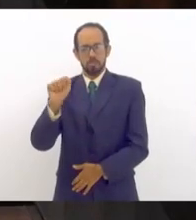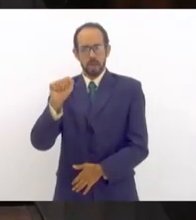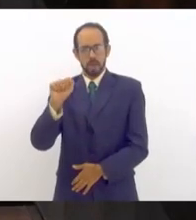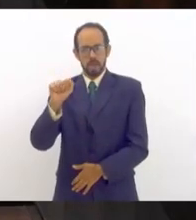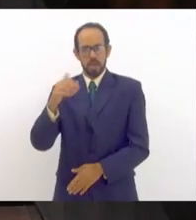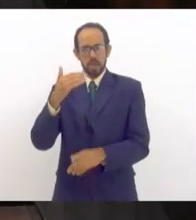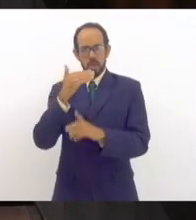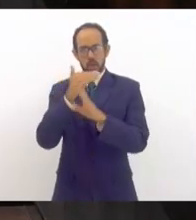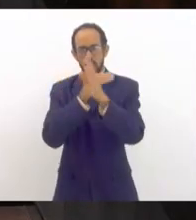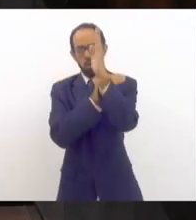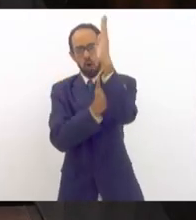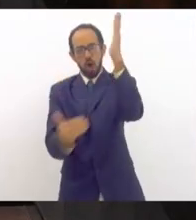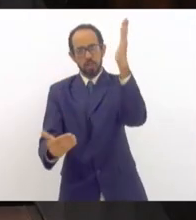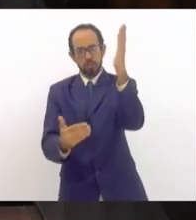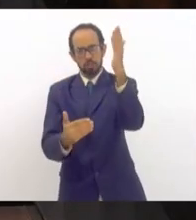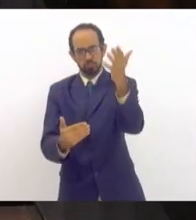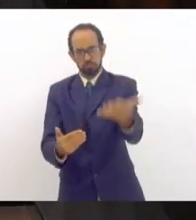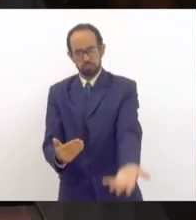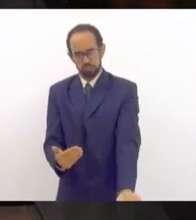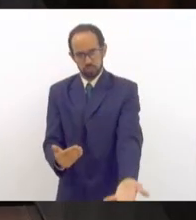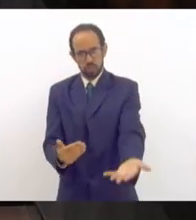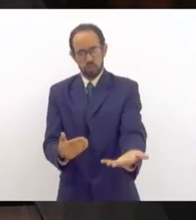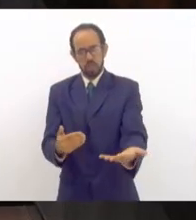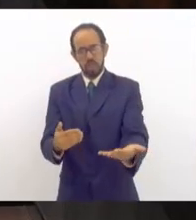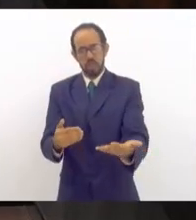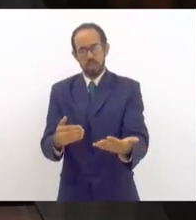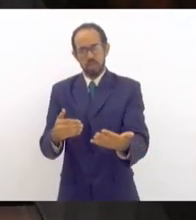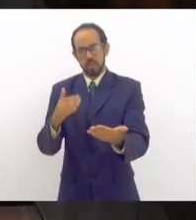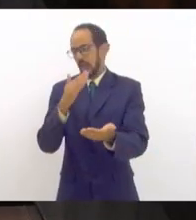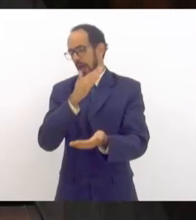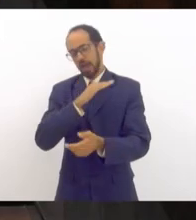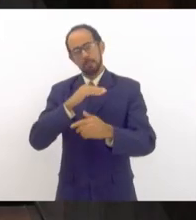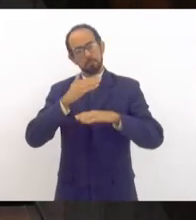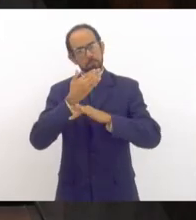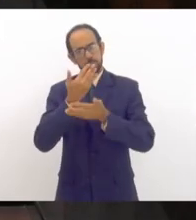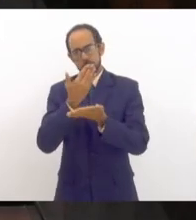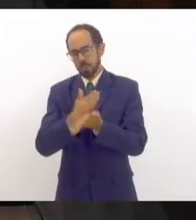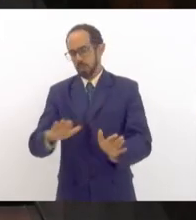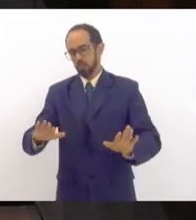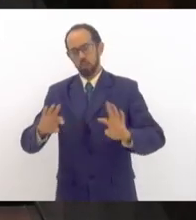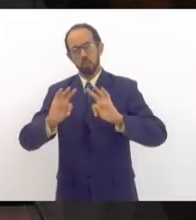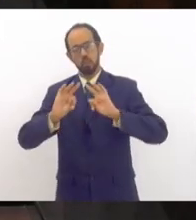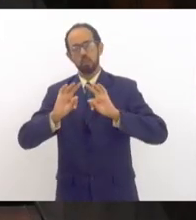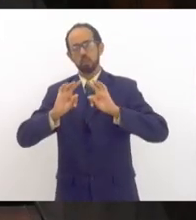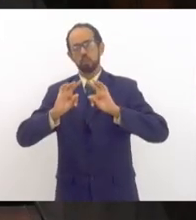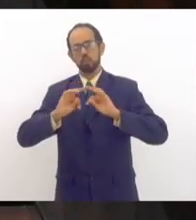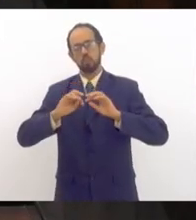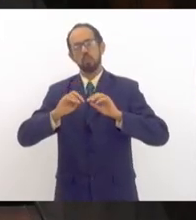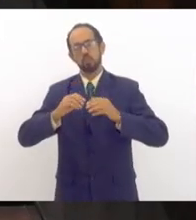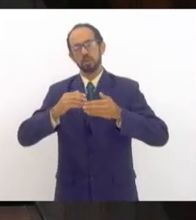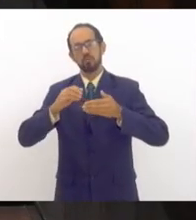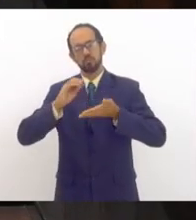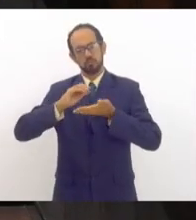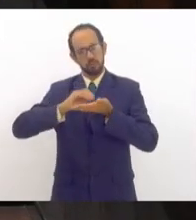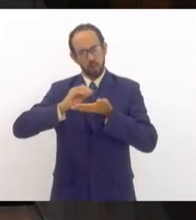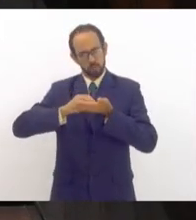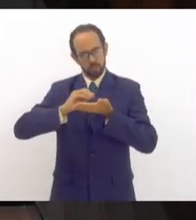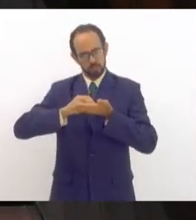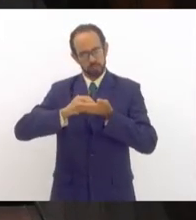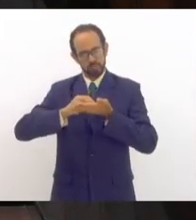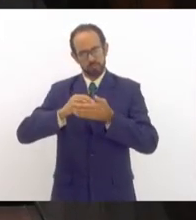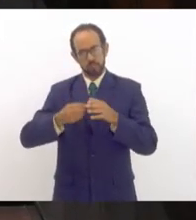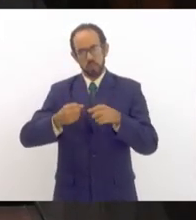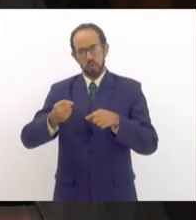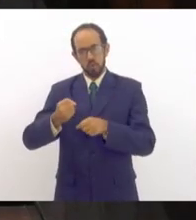vegetação acabando com pouco que resta da nossa mata Nativa construção de fossa